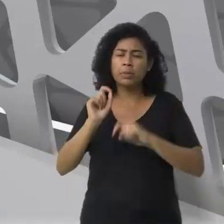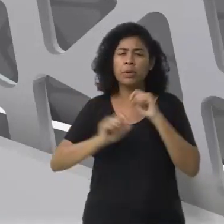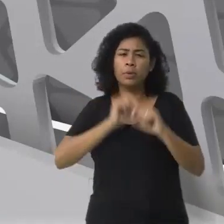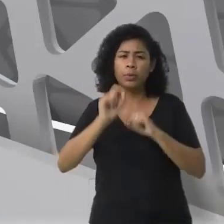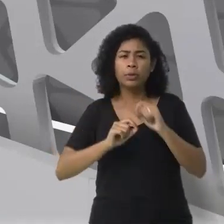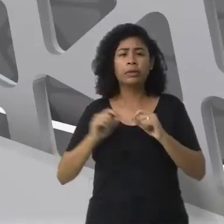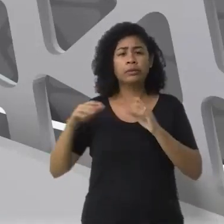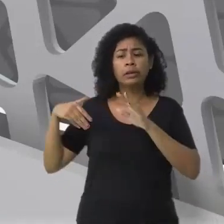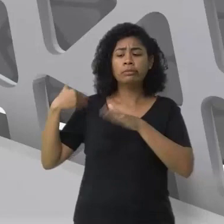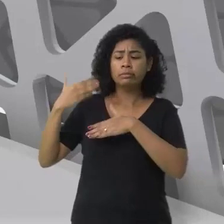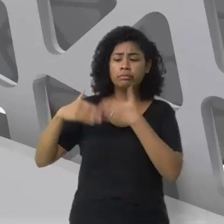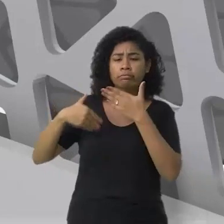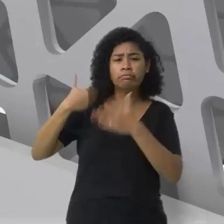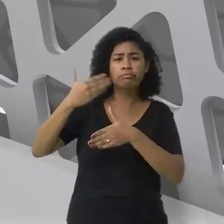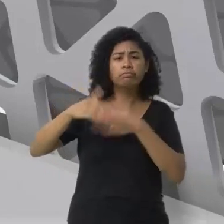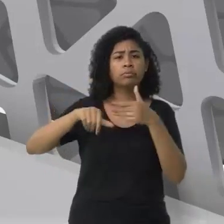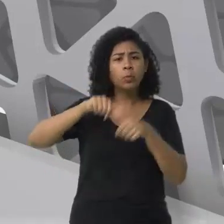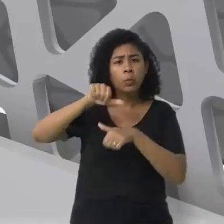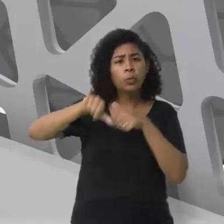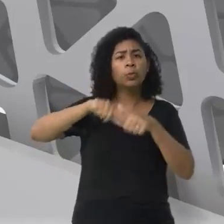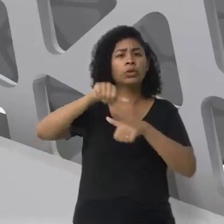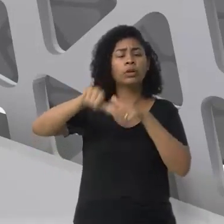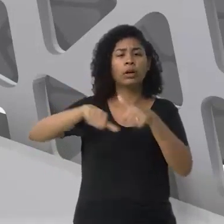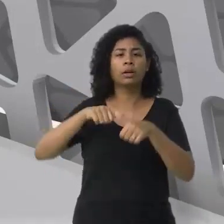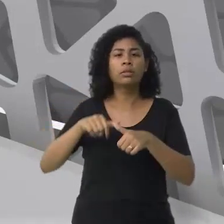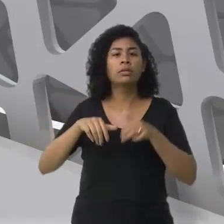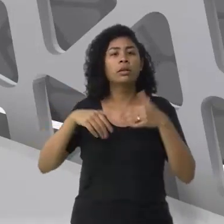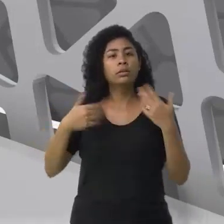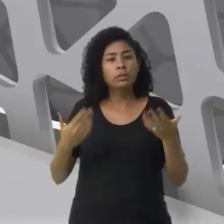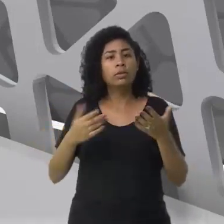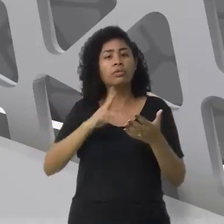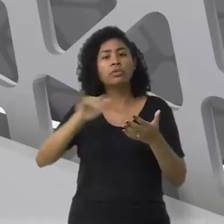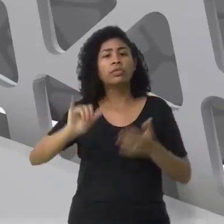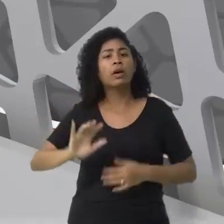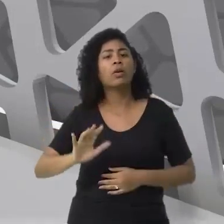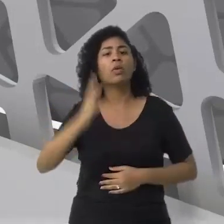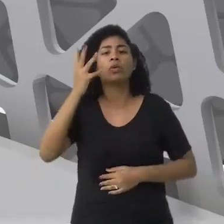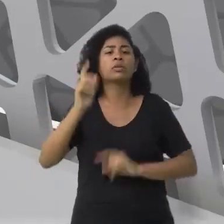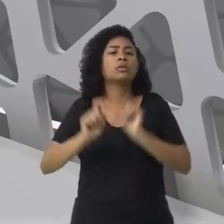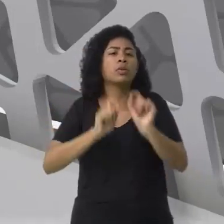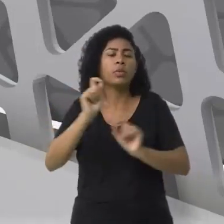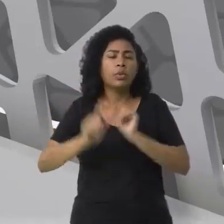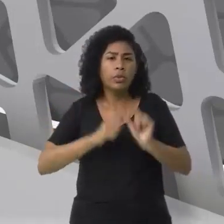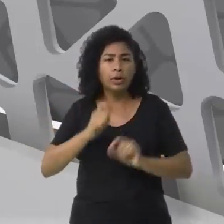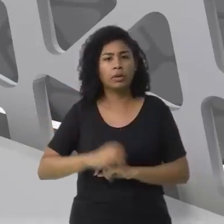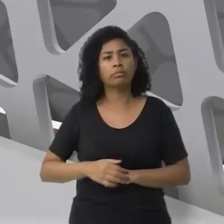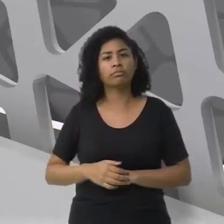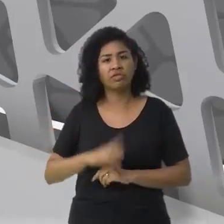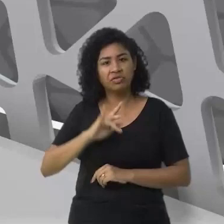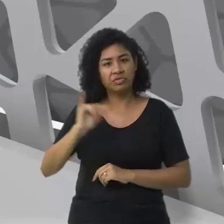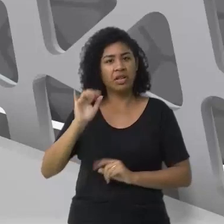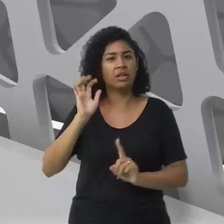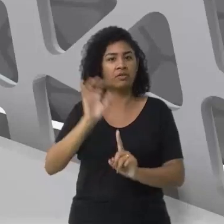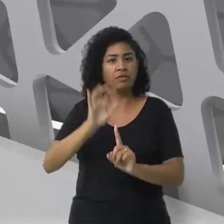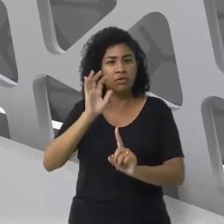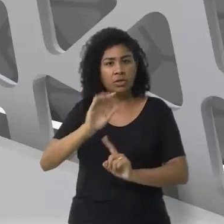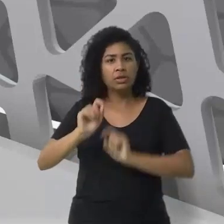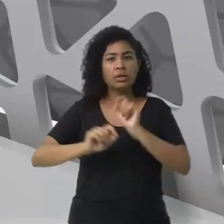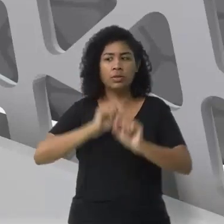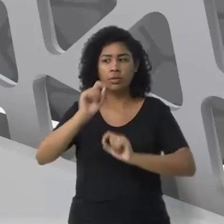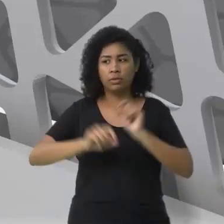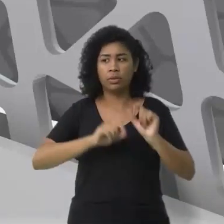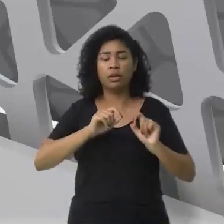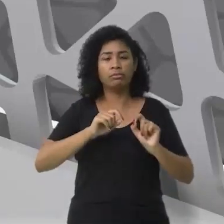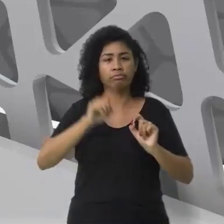foi ocorrendo essas mudanças, né? E o que vai acontecer? E isso vai tudo refletir numa pirâmide